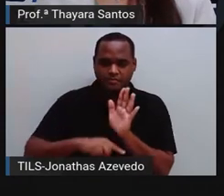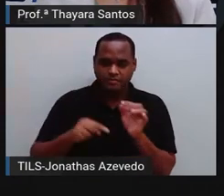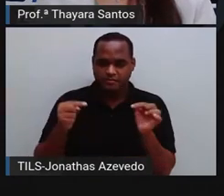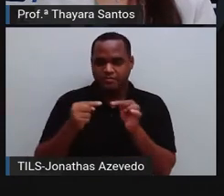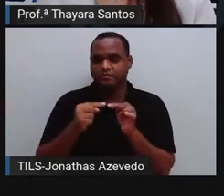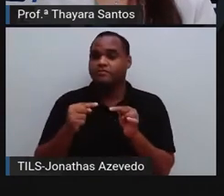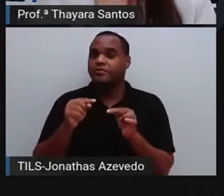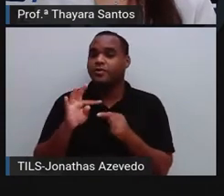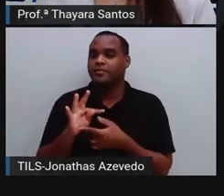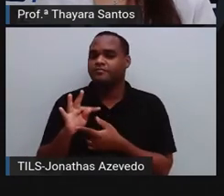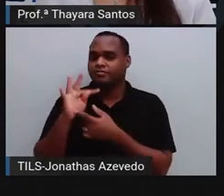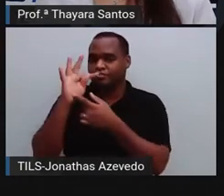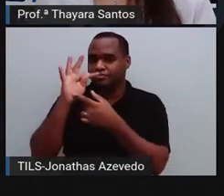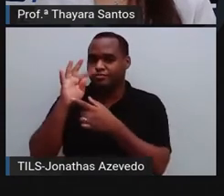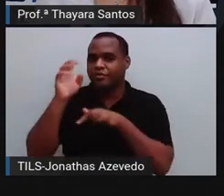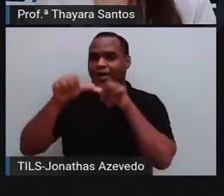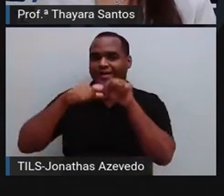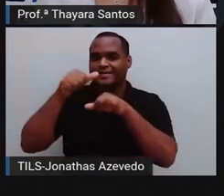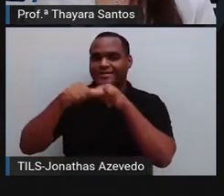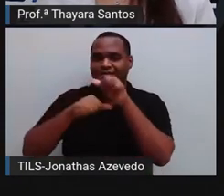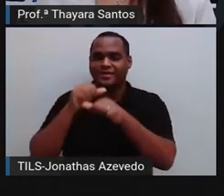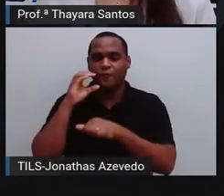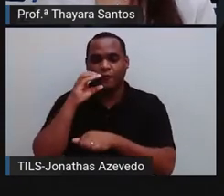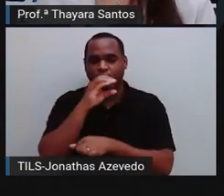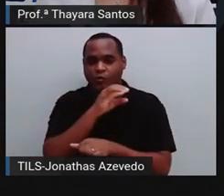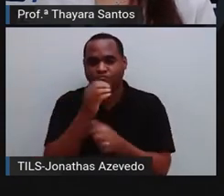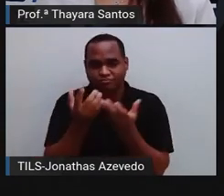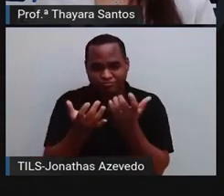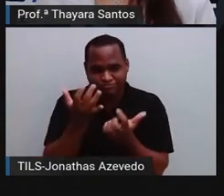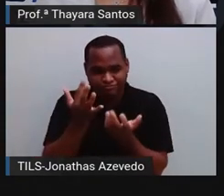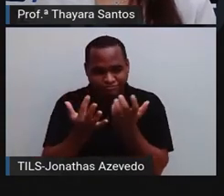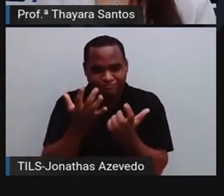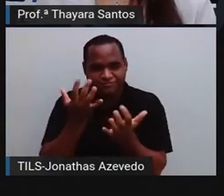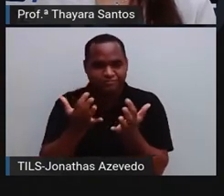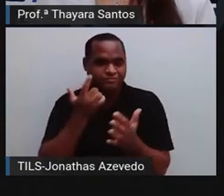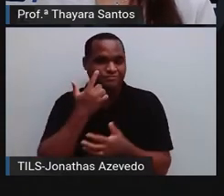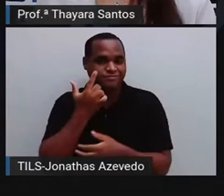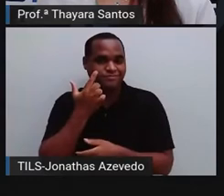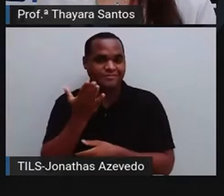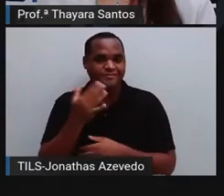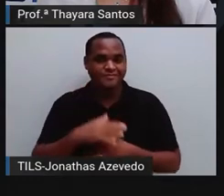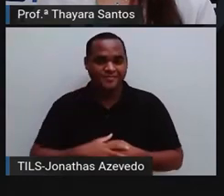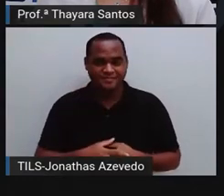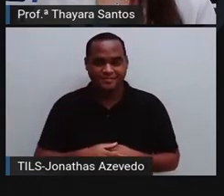essa temperatura e ver o que é que vai acontecer com esses átomos.